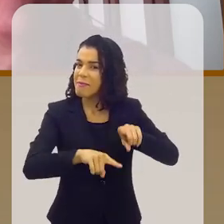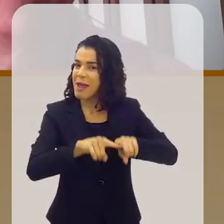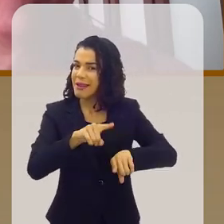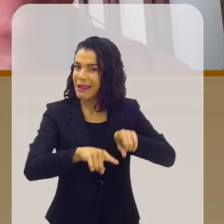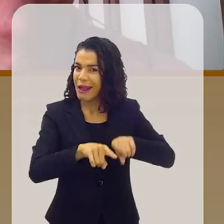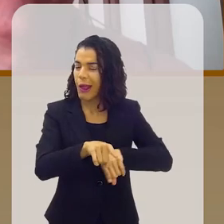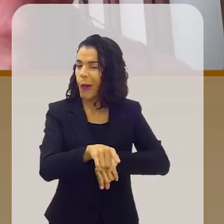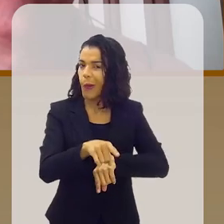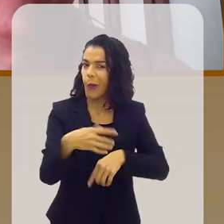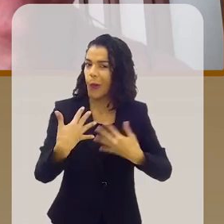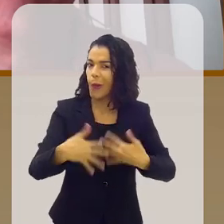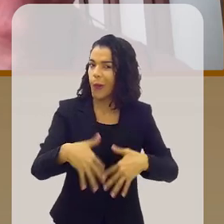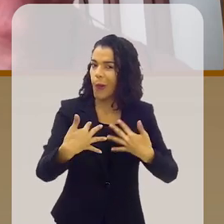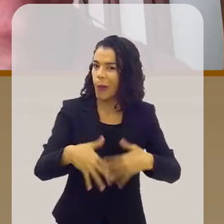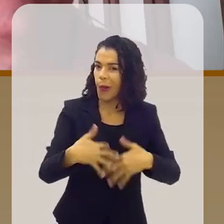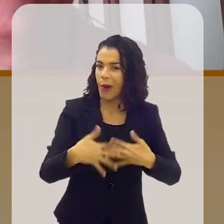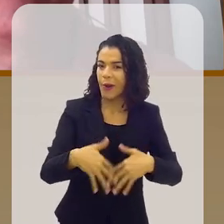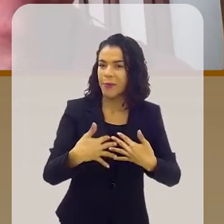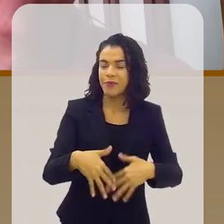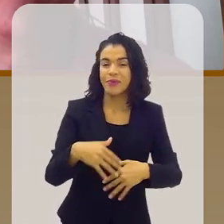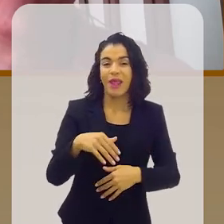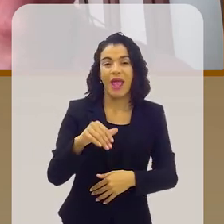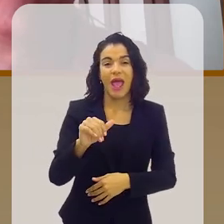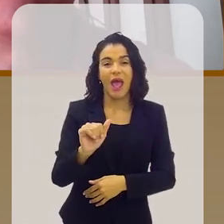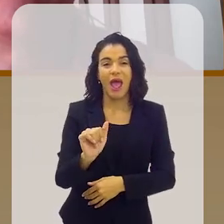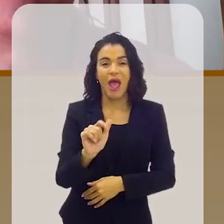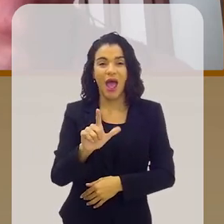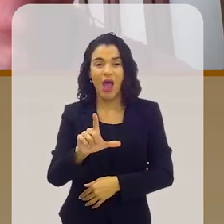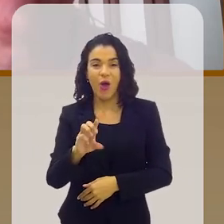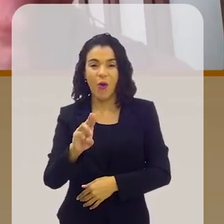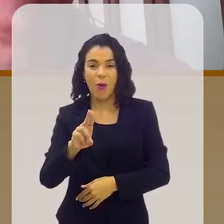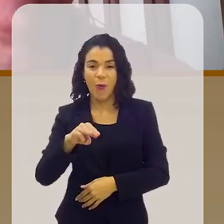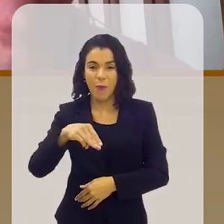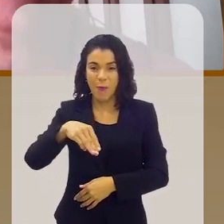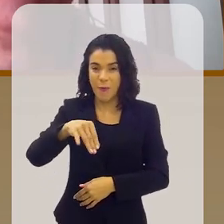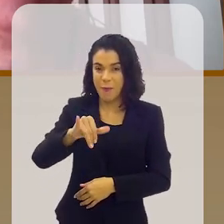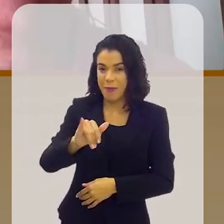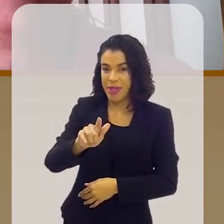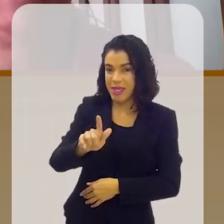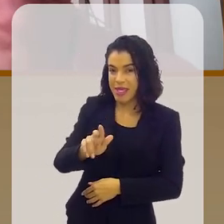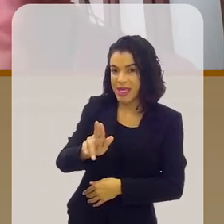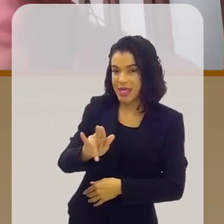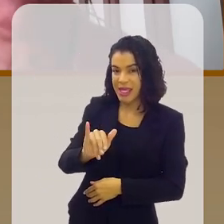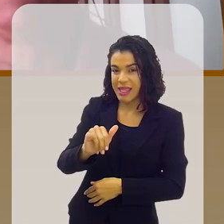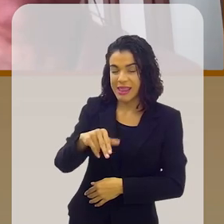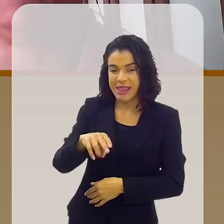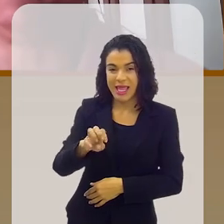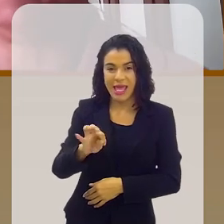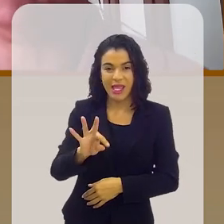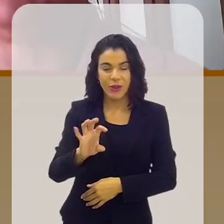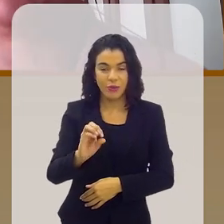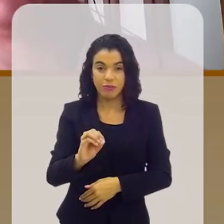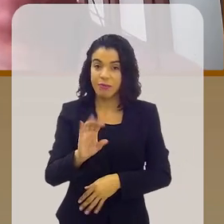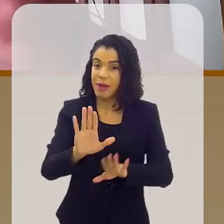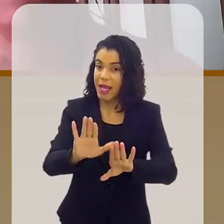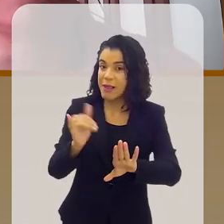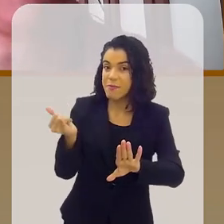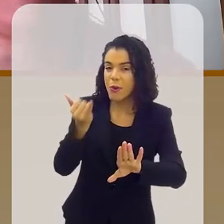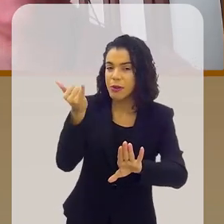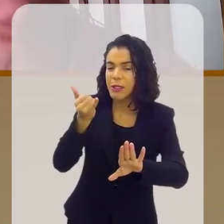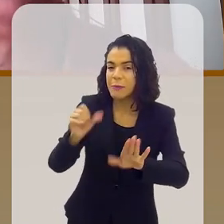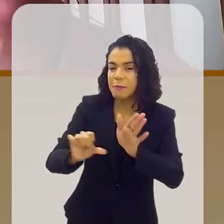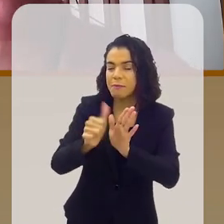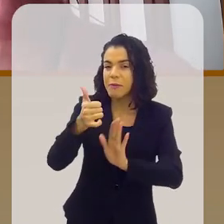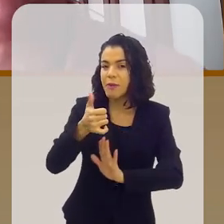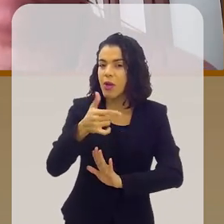também que é um ícone do nosso samba, que é o Almir Guineto, né? Então, antes disso é importante